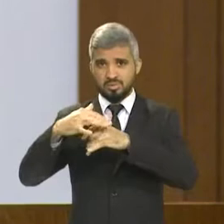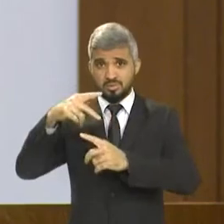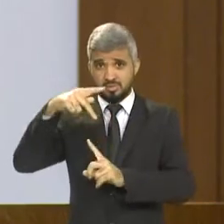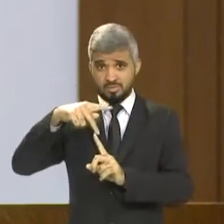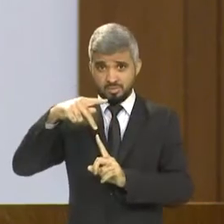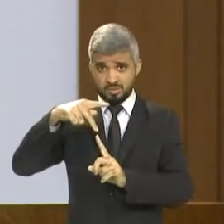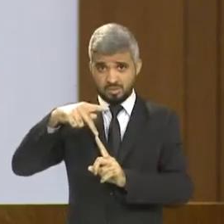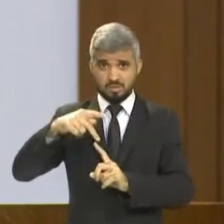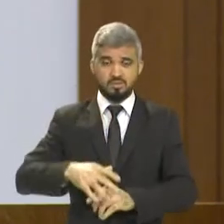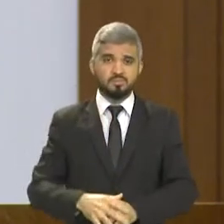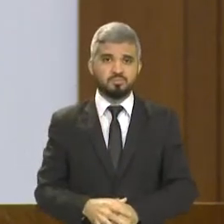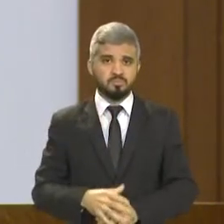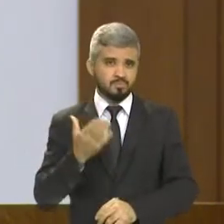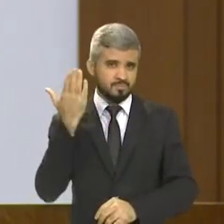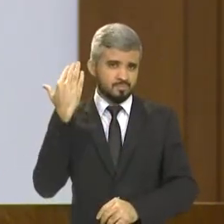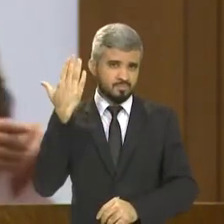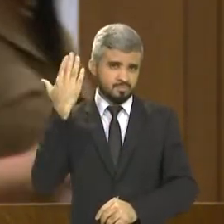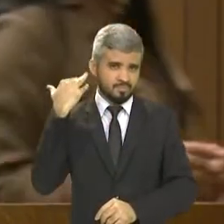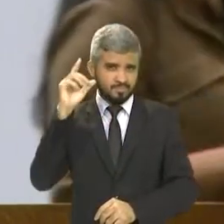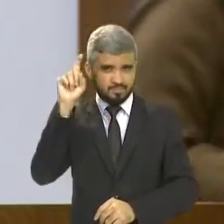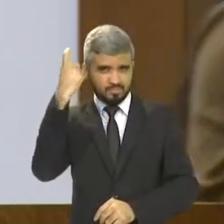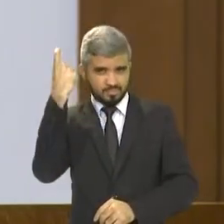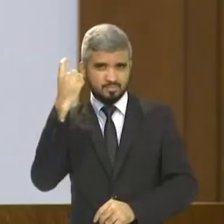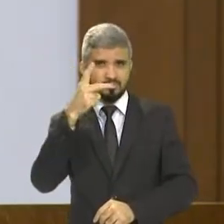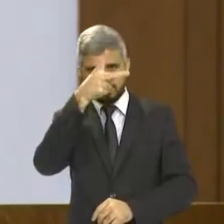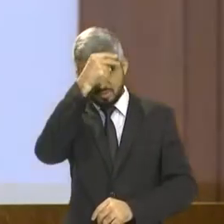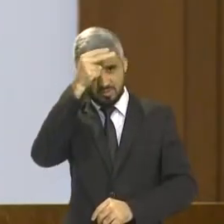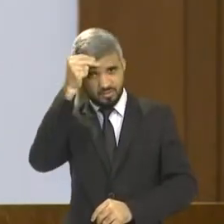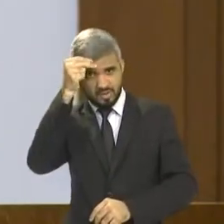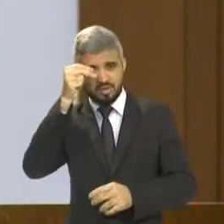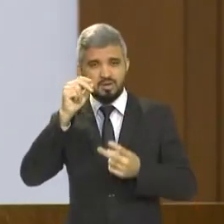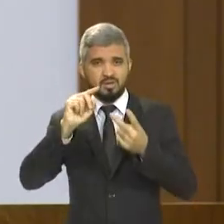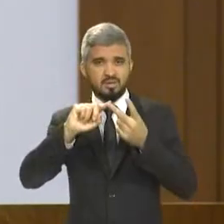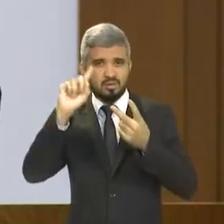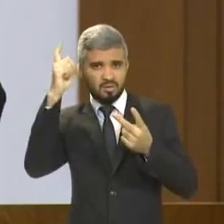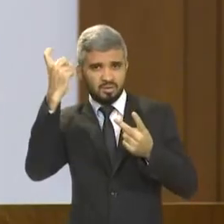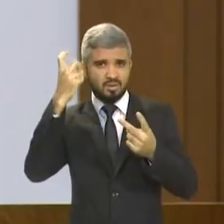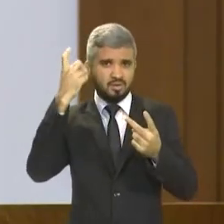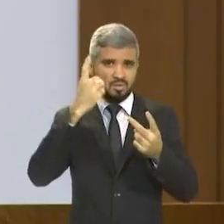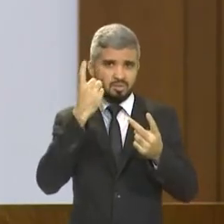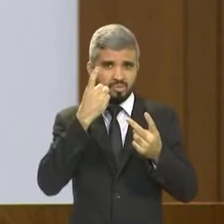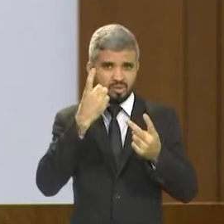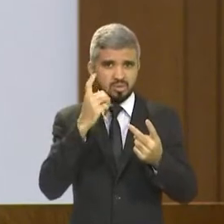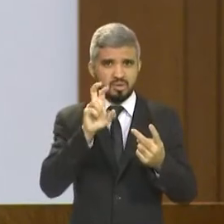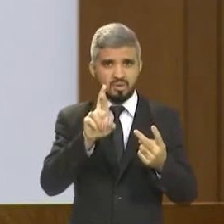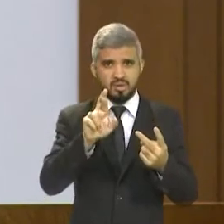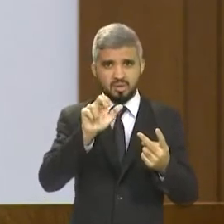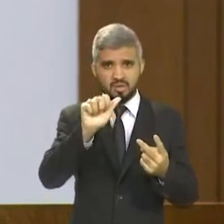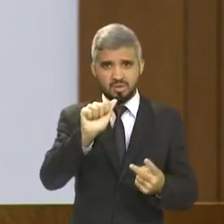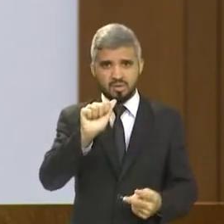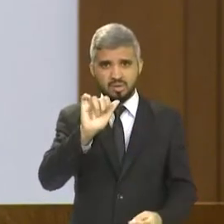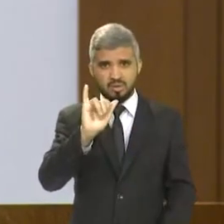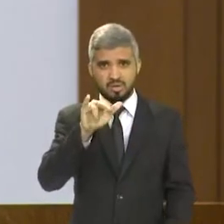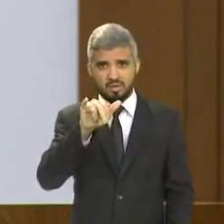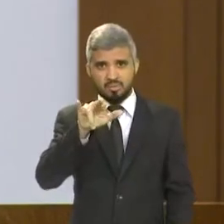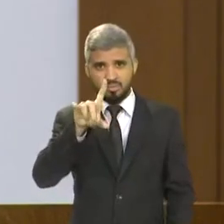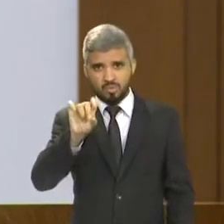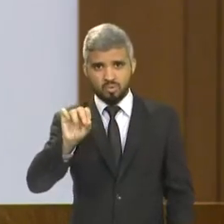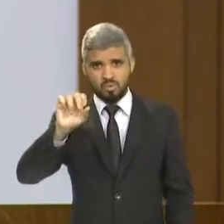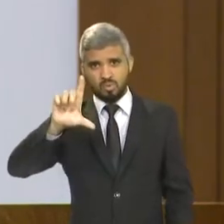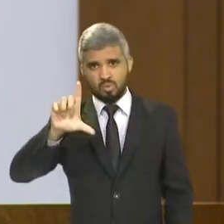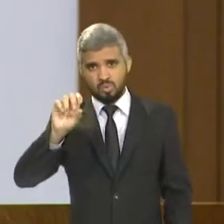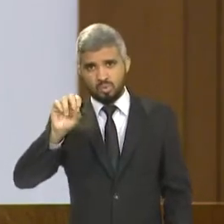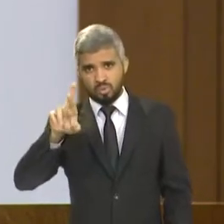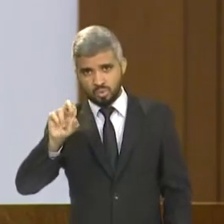Desde a época do ex-prefeito e ex-deputado Raimundo Loura, a gente tem contribuído bastante com a segurança da nossa cidade.